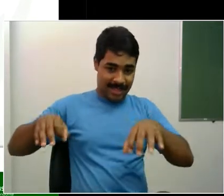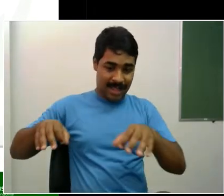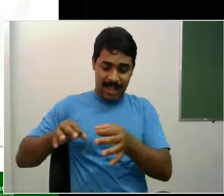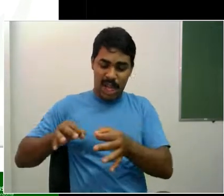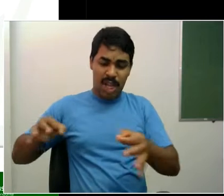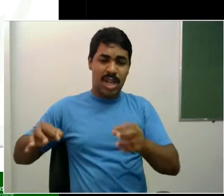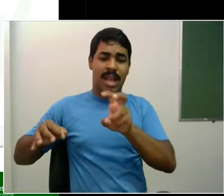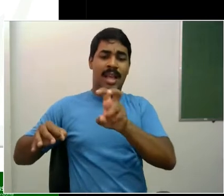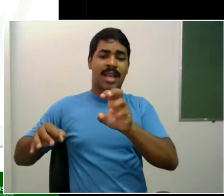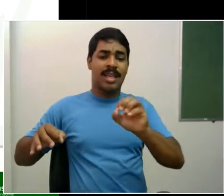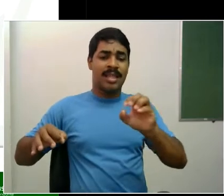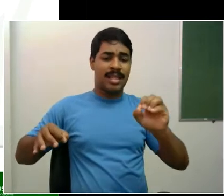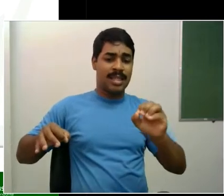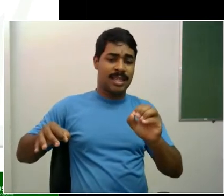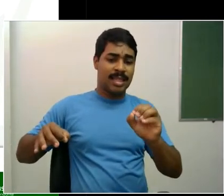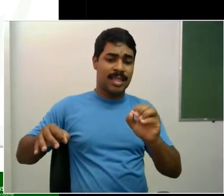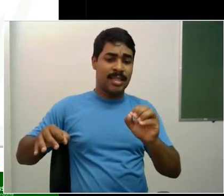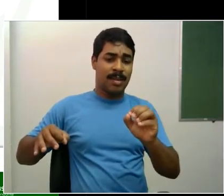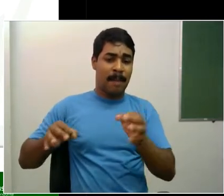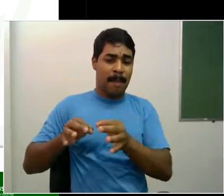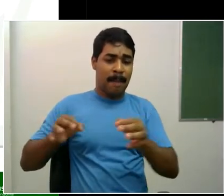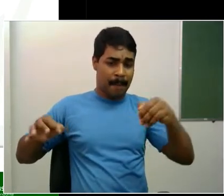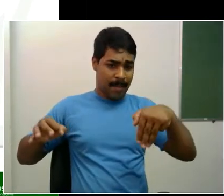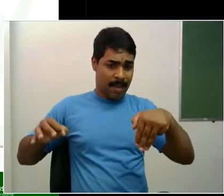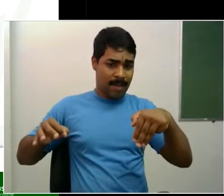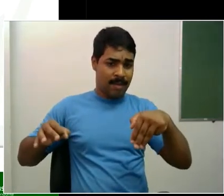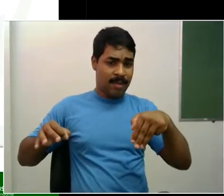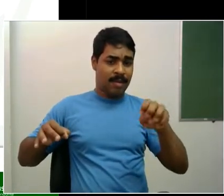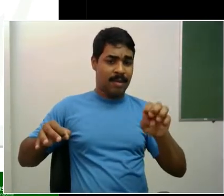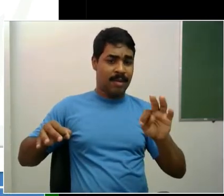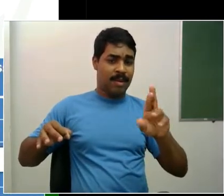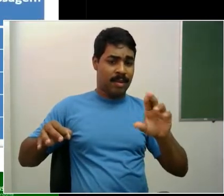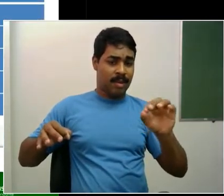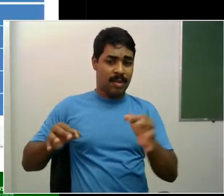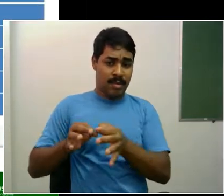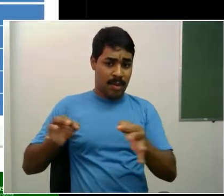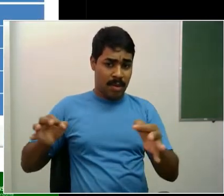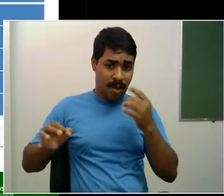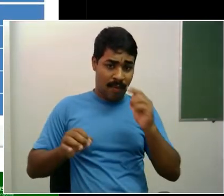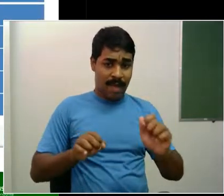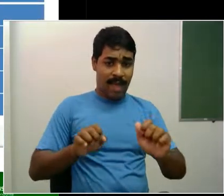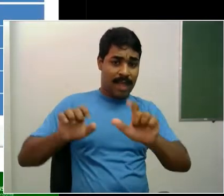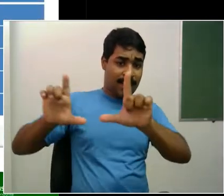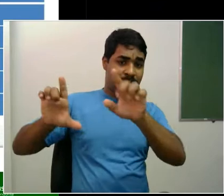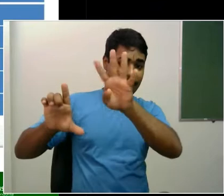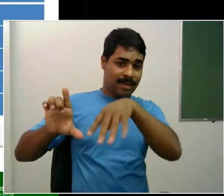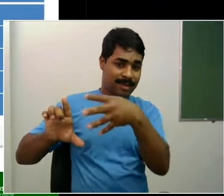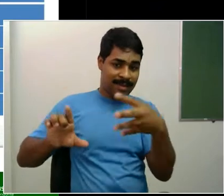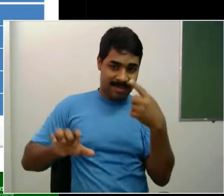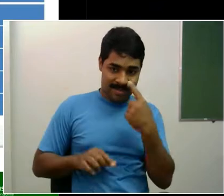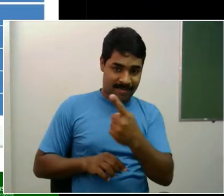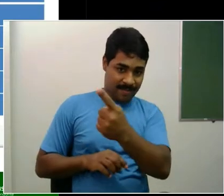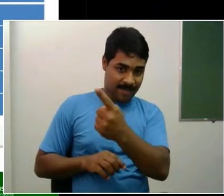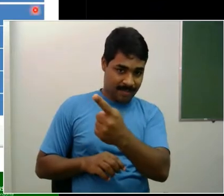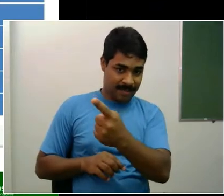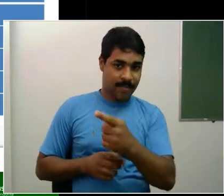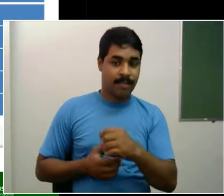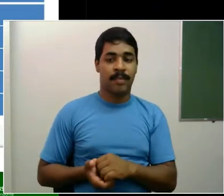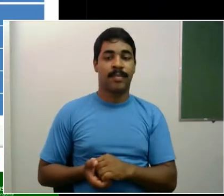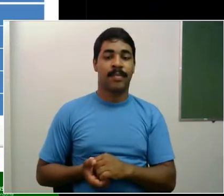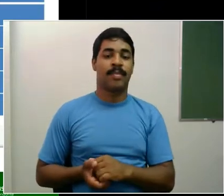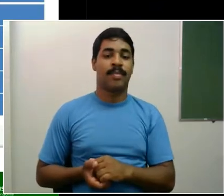treino, registraram-se os tempos indicados na tabela. Cadê a tabela? Professor Júlio, está aqui a tabela. Tá bom,